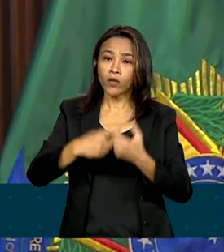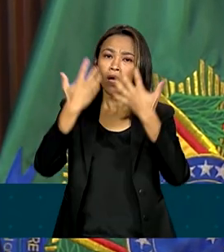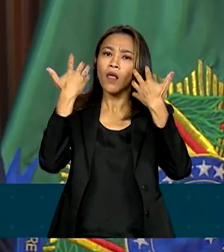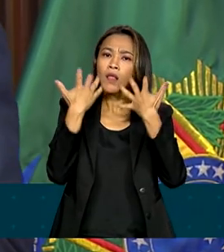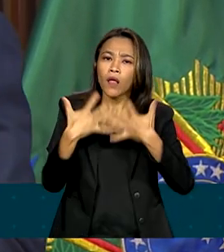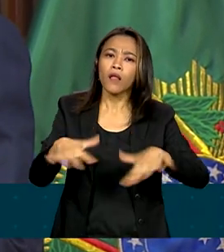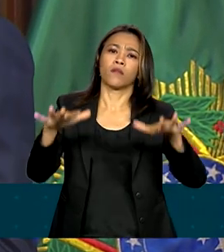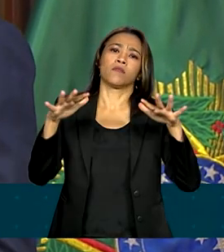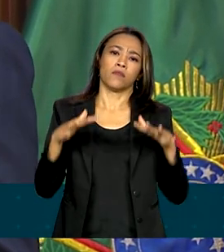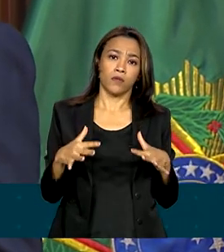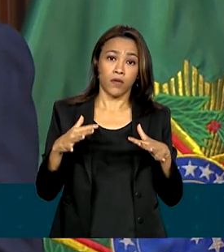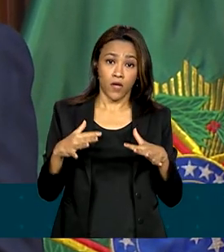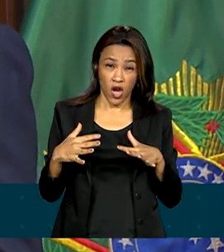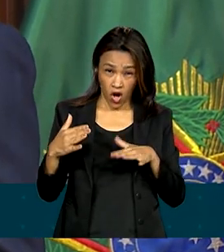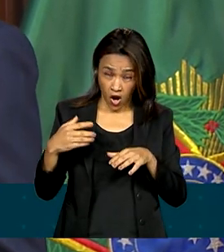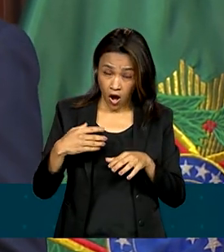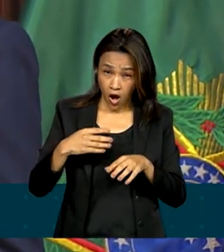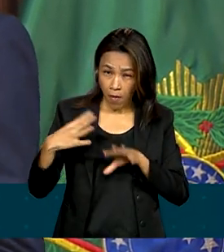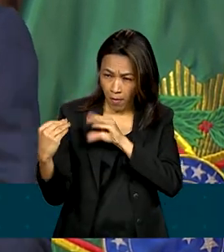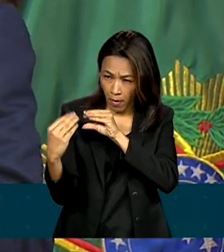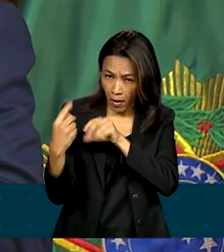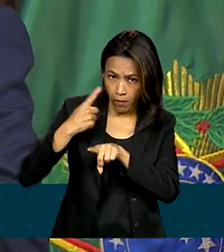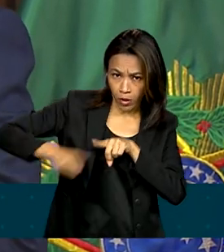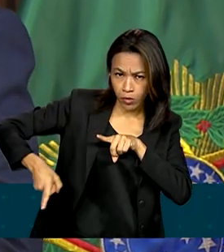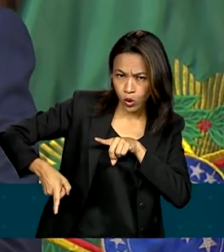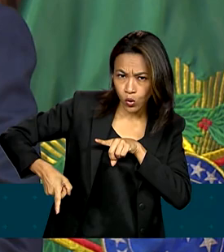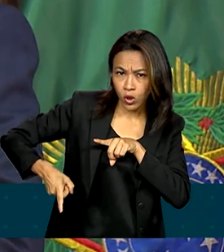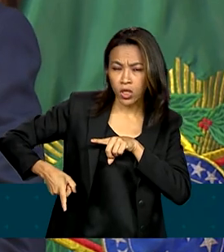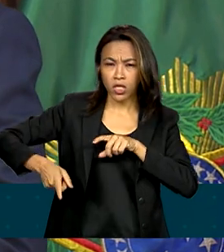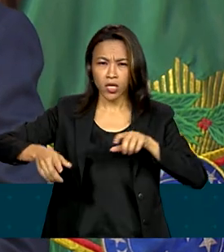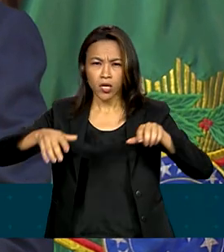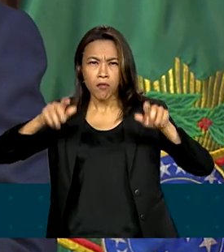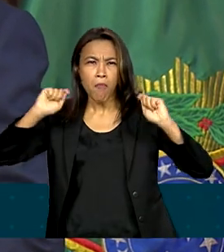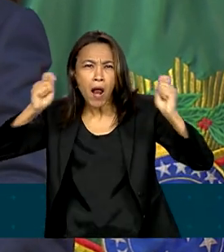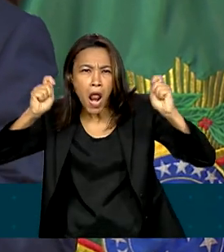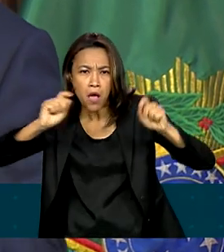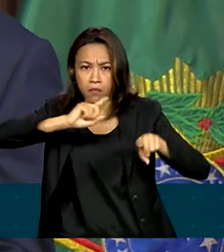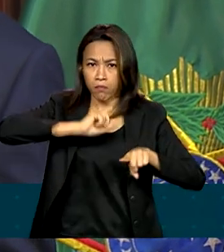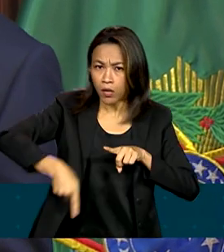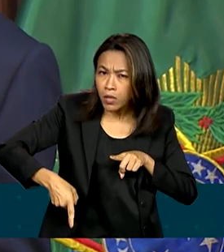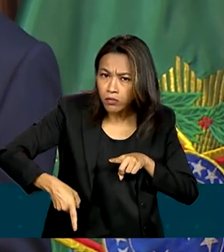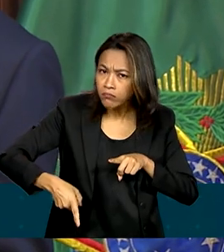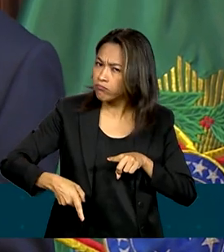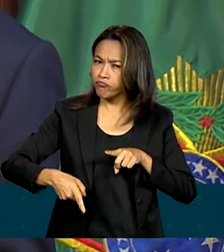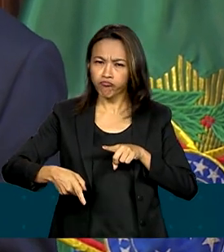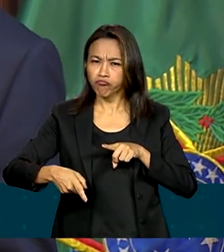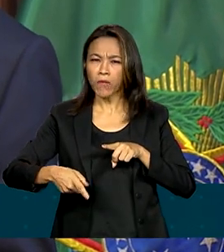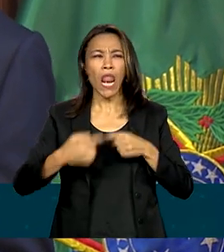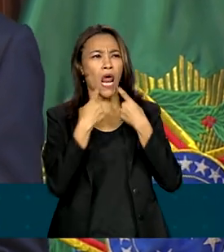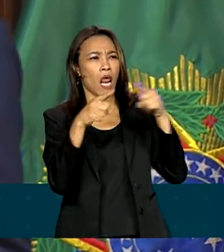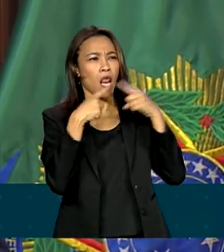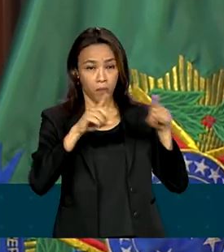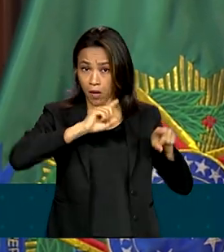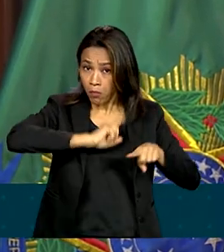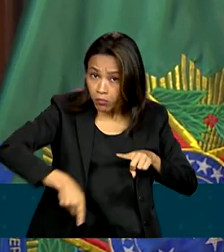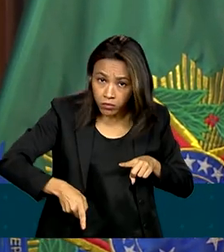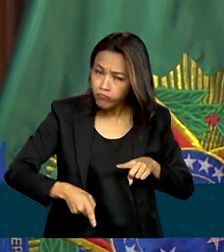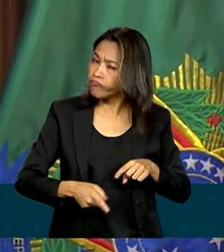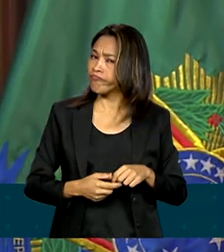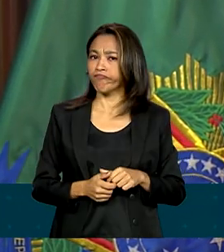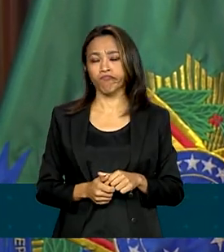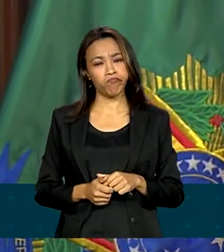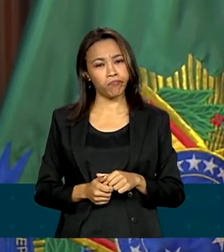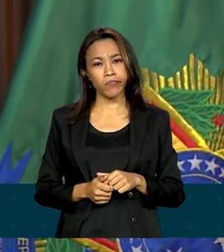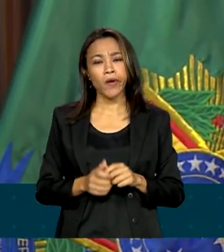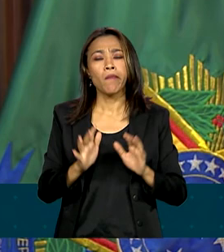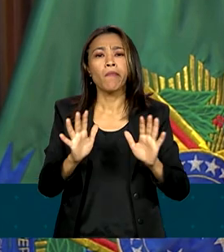que conversar não é proibido, reivindicar não é proibido, se queixar não é proibido, mas que não tem